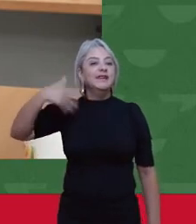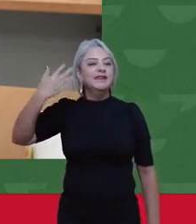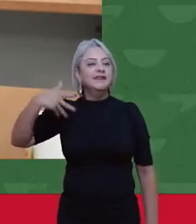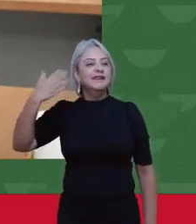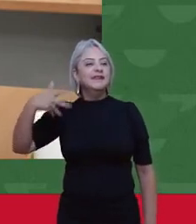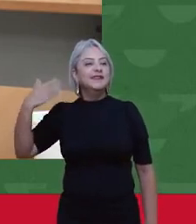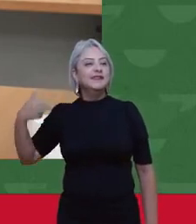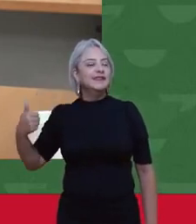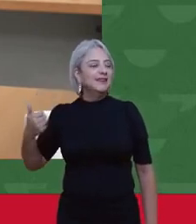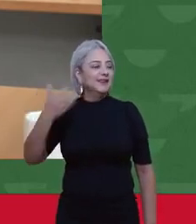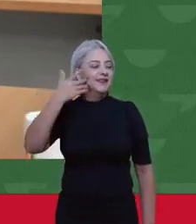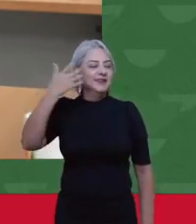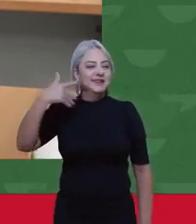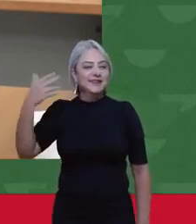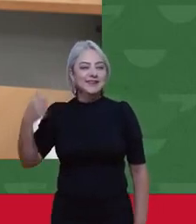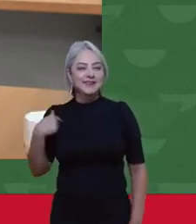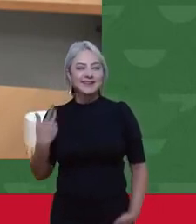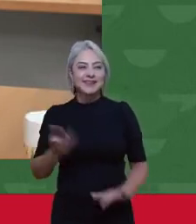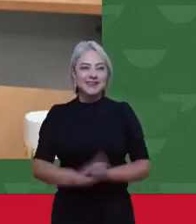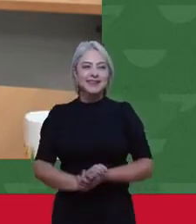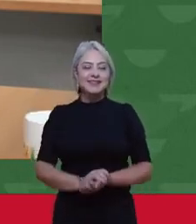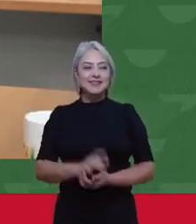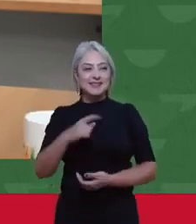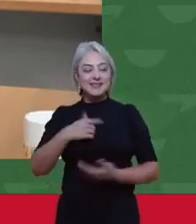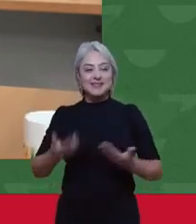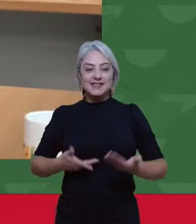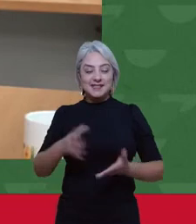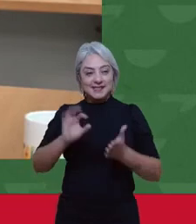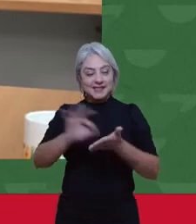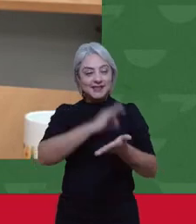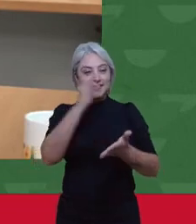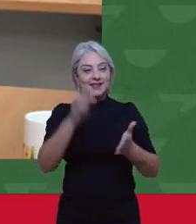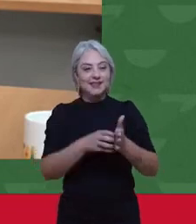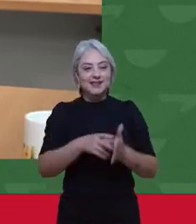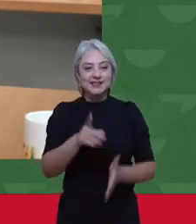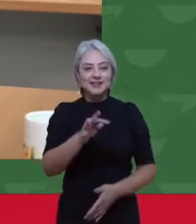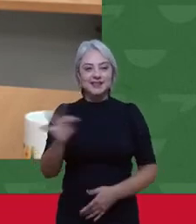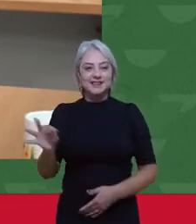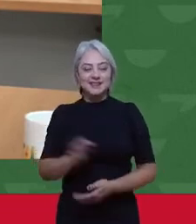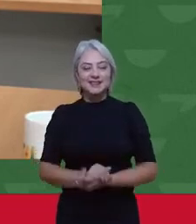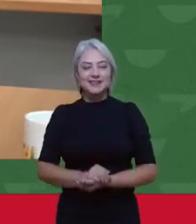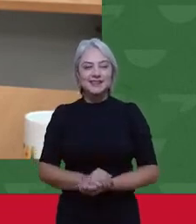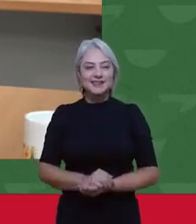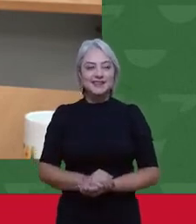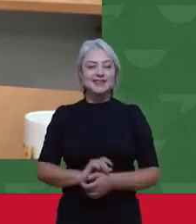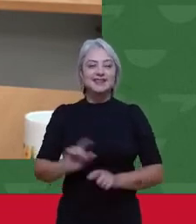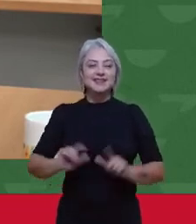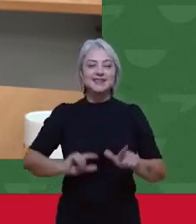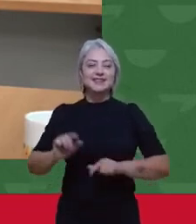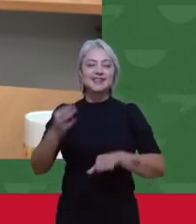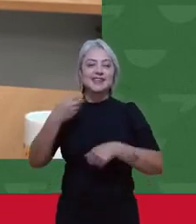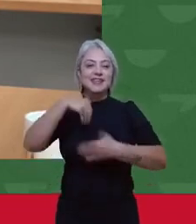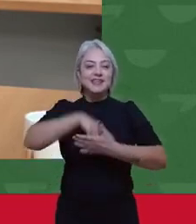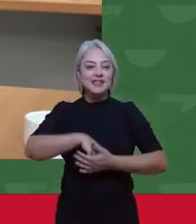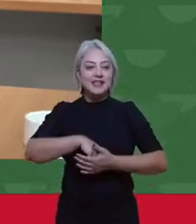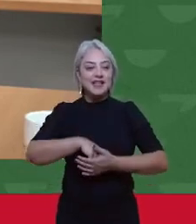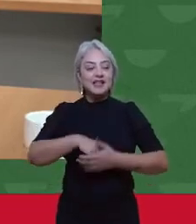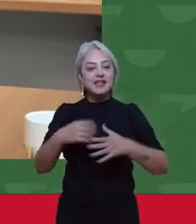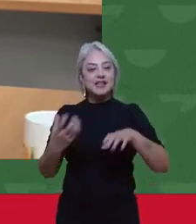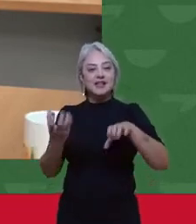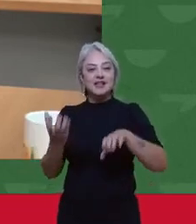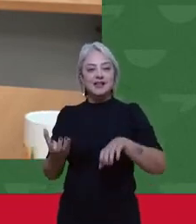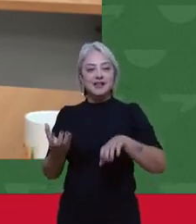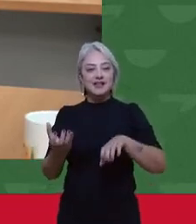deputado pelo PSOL, recentemente se filiou no Partido dos Trabalhadores, e ele levou para dentro do